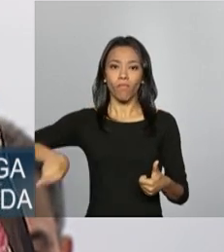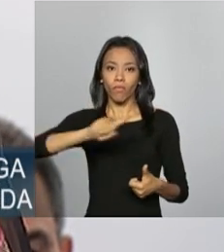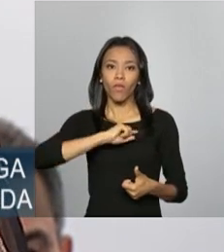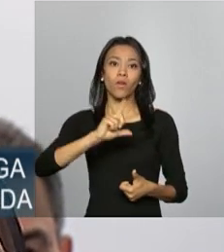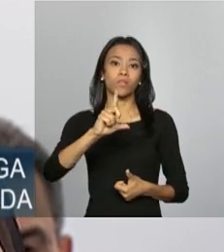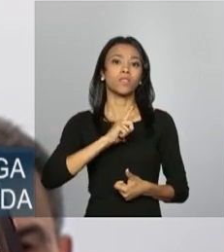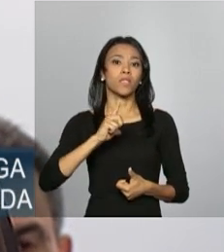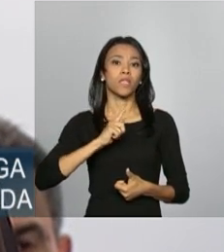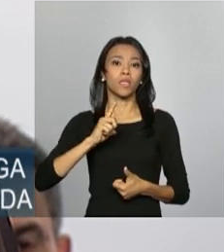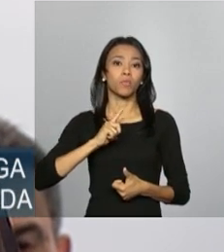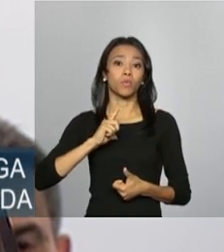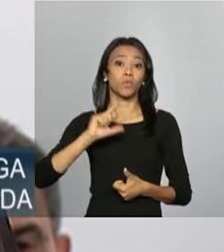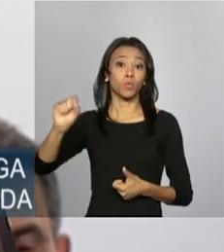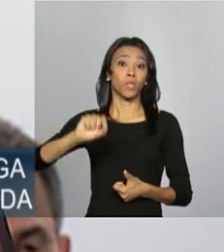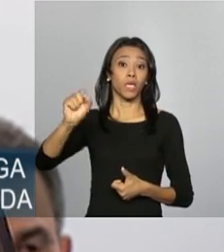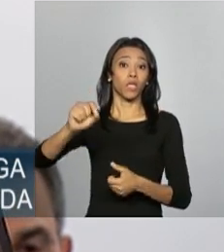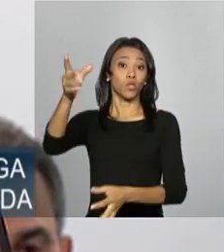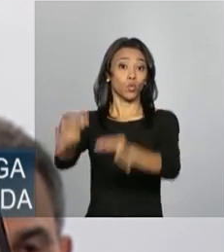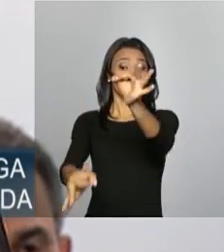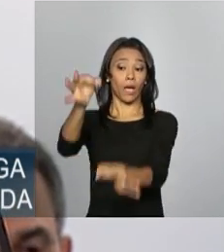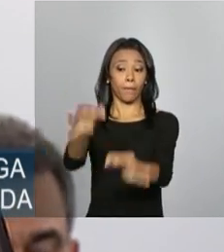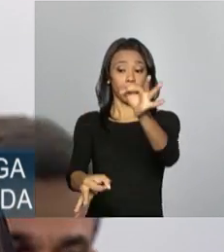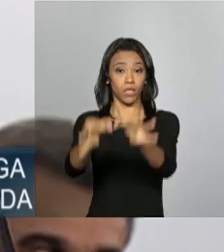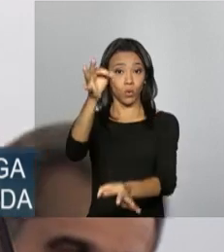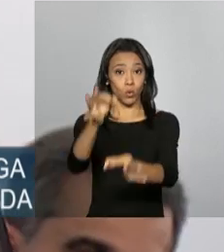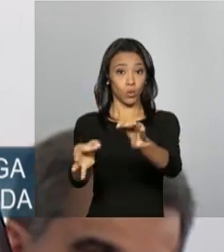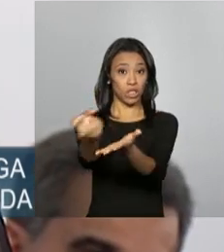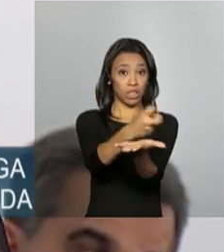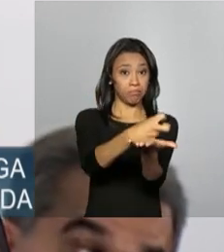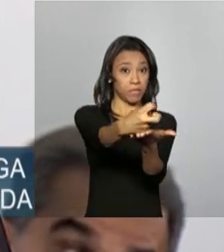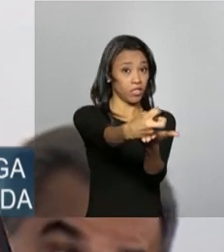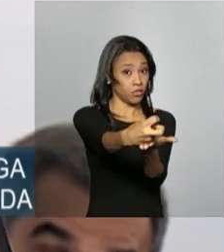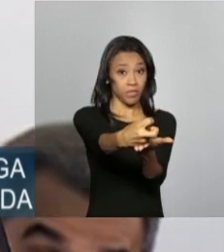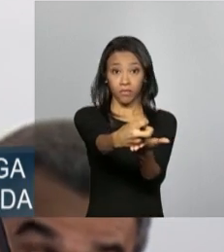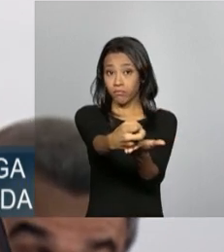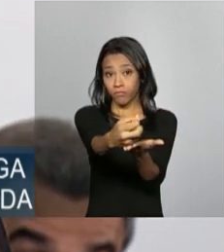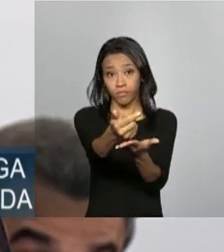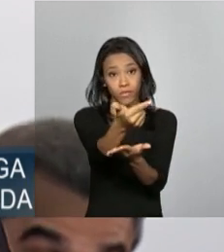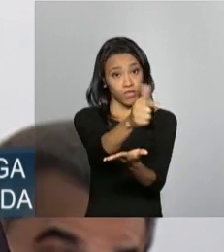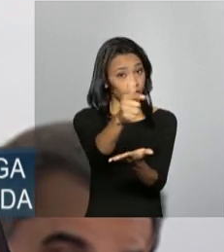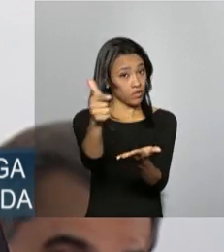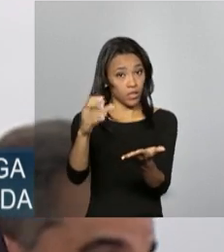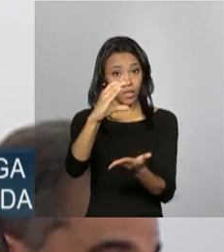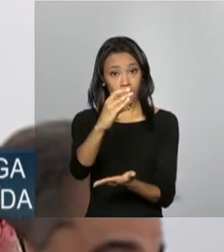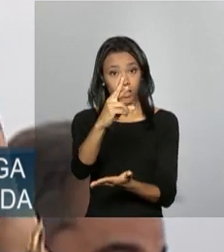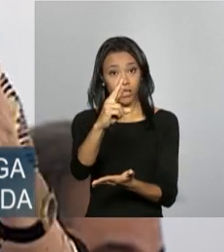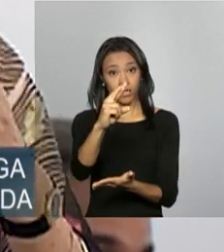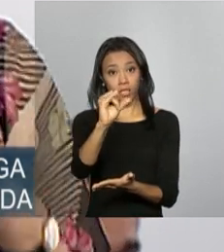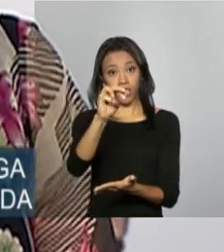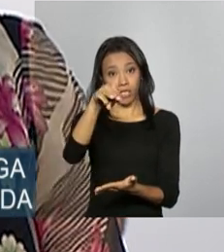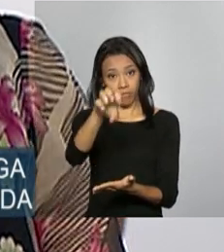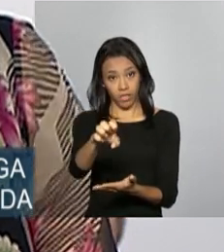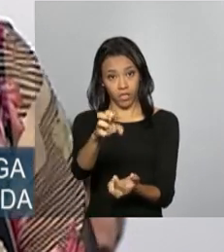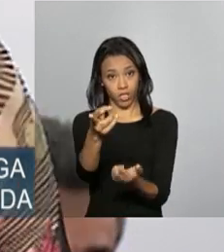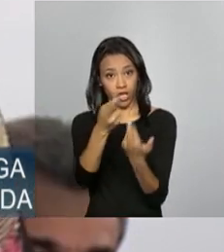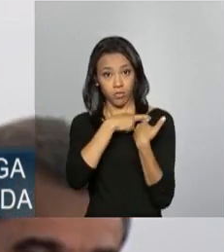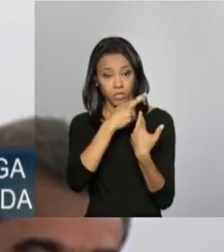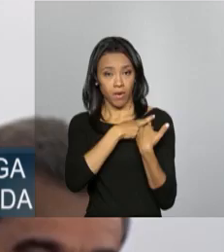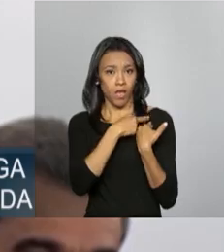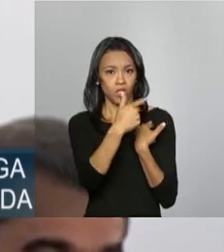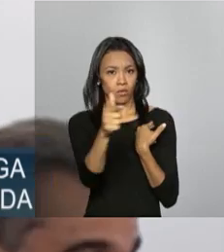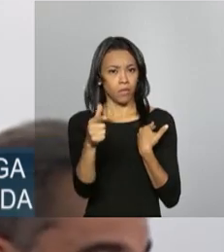um julgamento de impeachment sem crime de responsabilidade. Eles pensam que